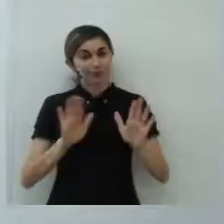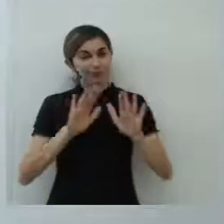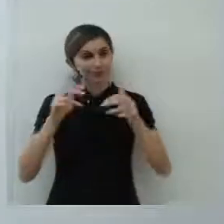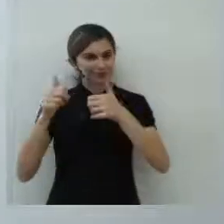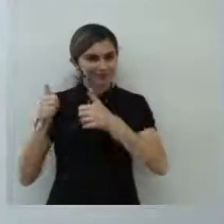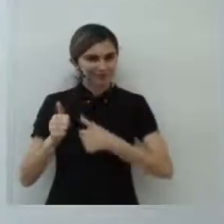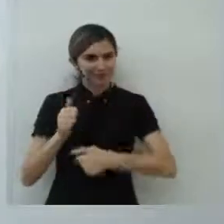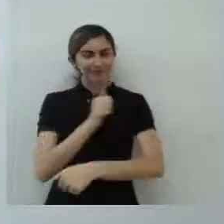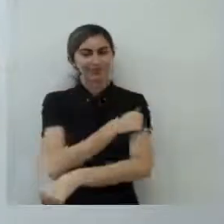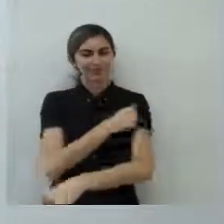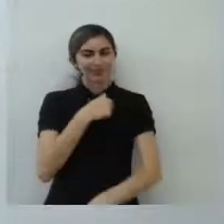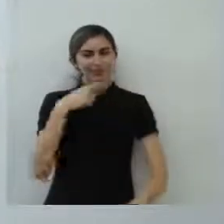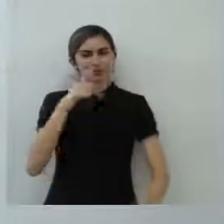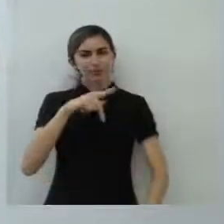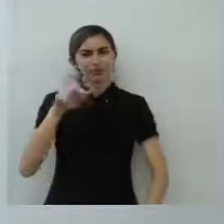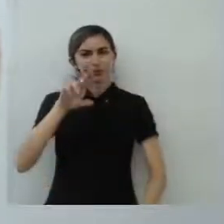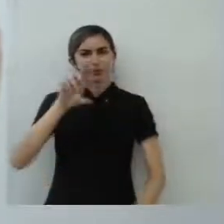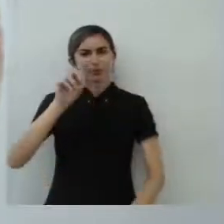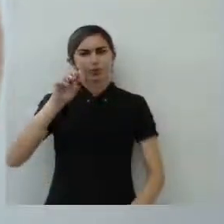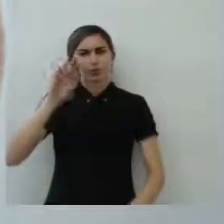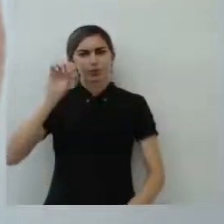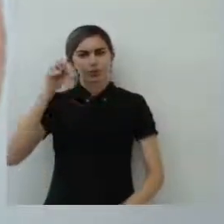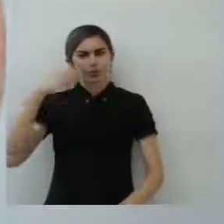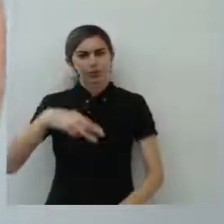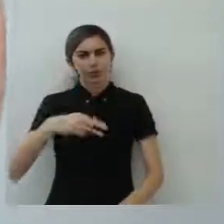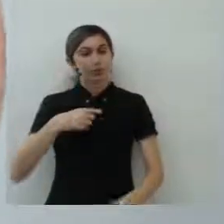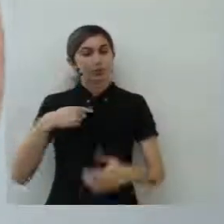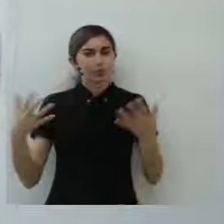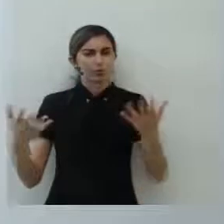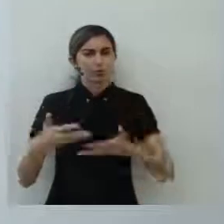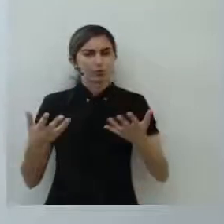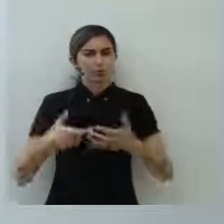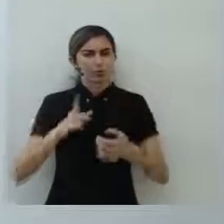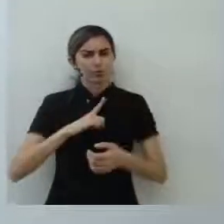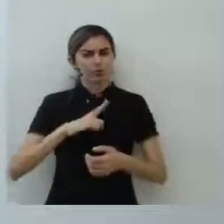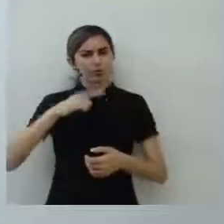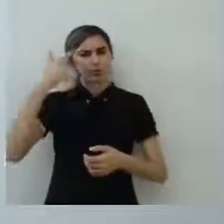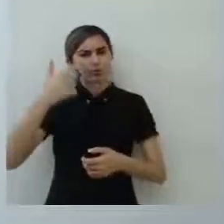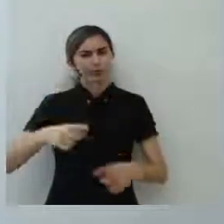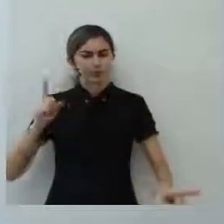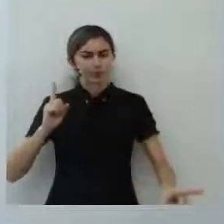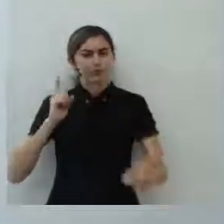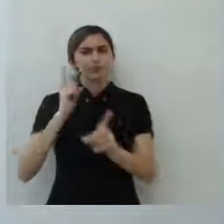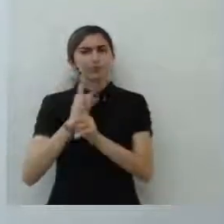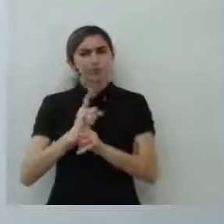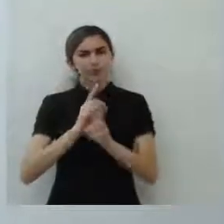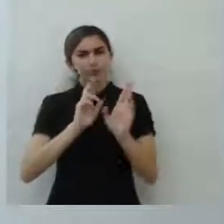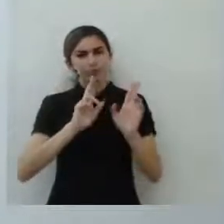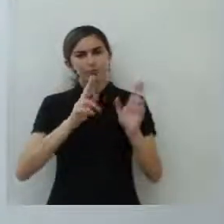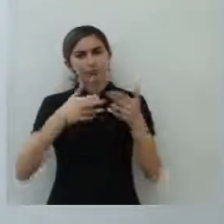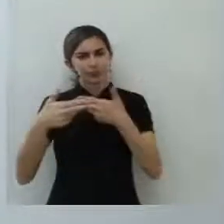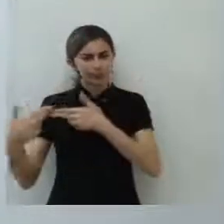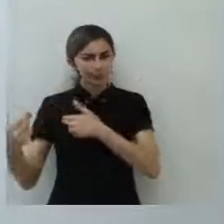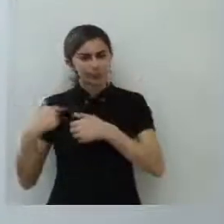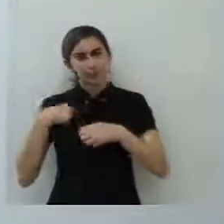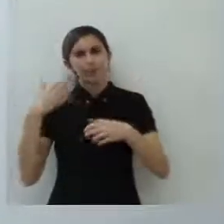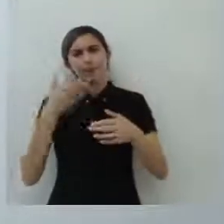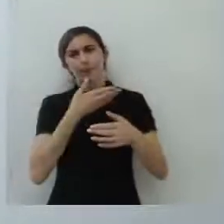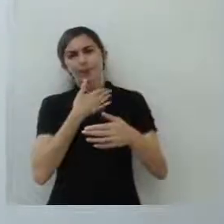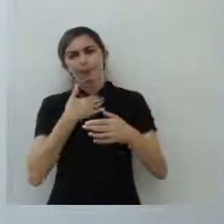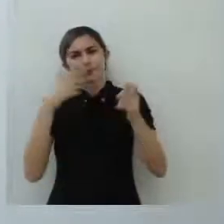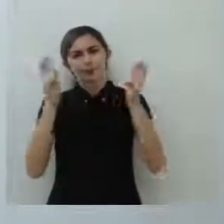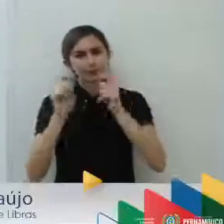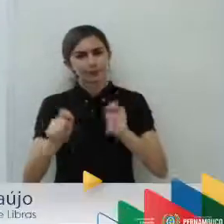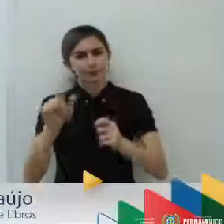Olá, estudantes! Eu sou o professor Robson Anselmo Tavares e hoje nós temos mais um encontro da nossa série Papo Artístico